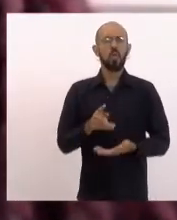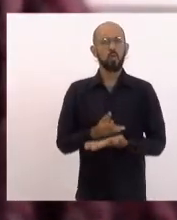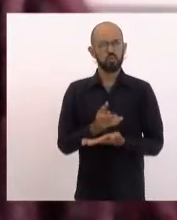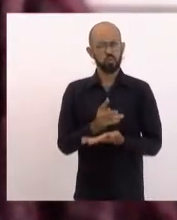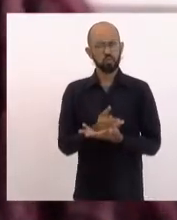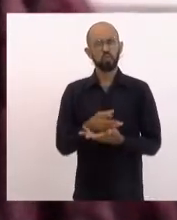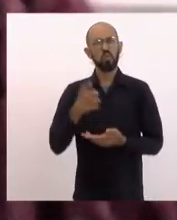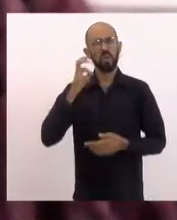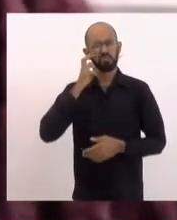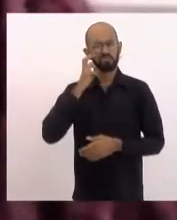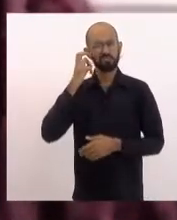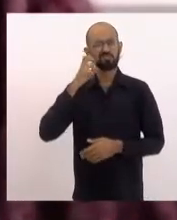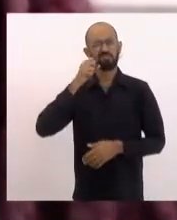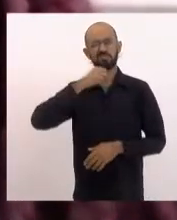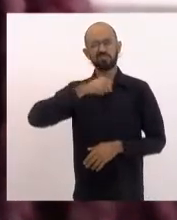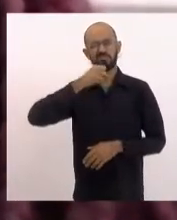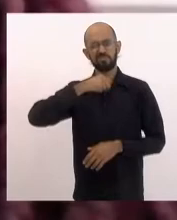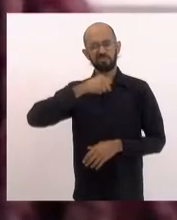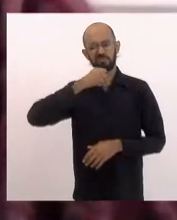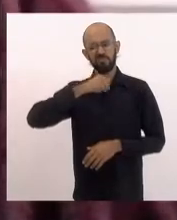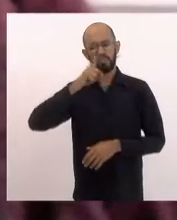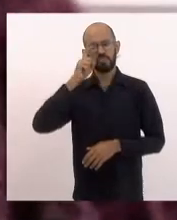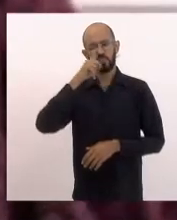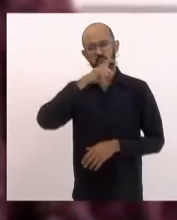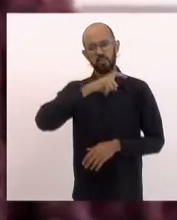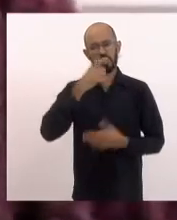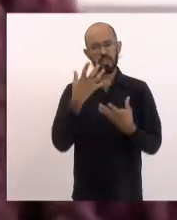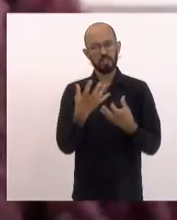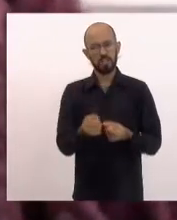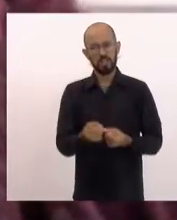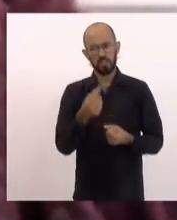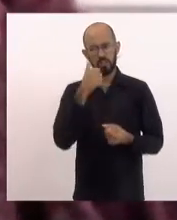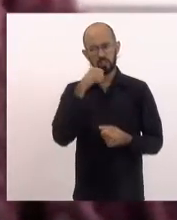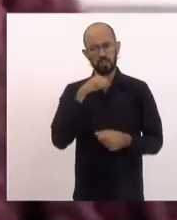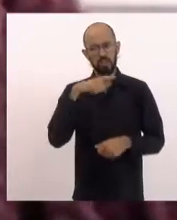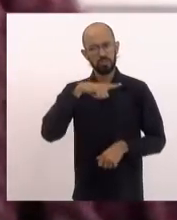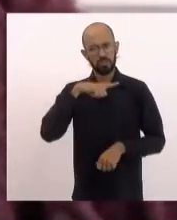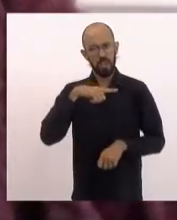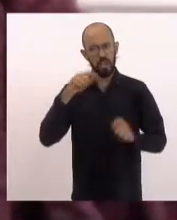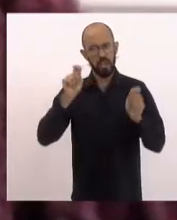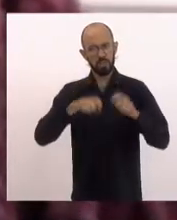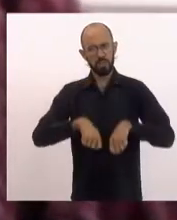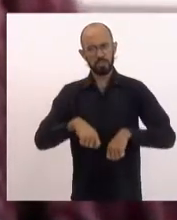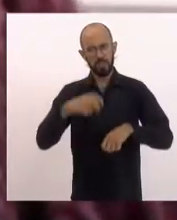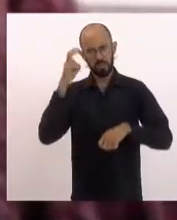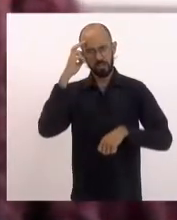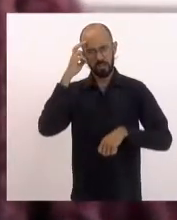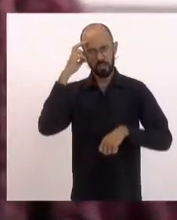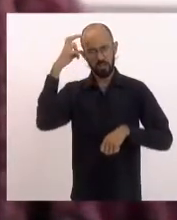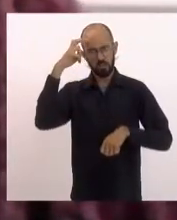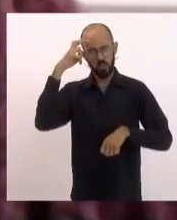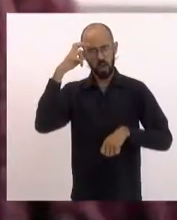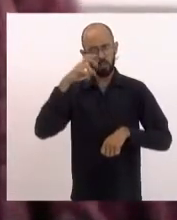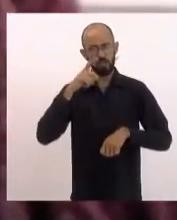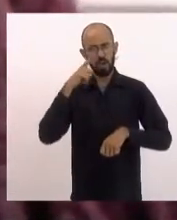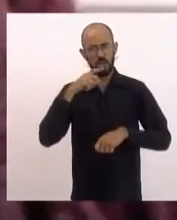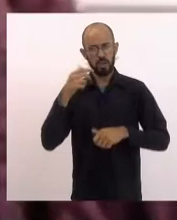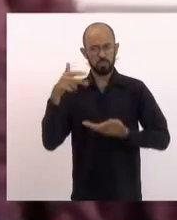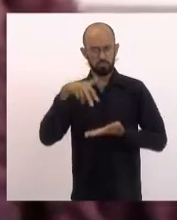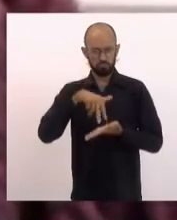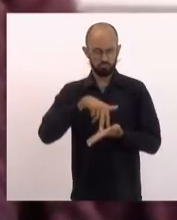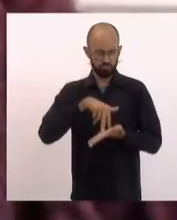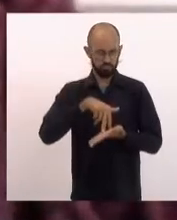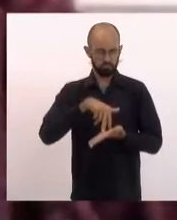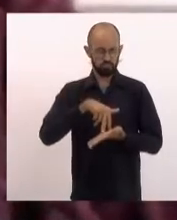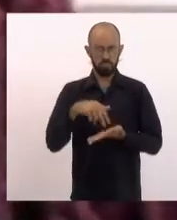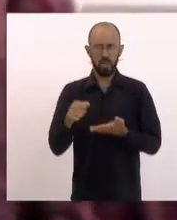machismo, pela dificuldade da aceitação de que as mulheres têm uma capacidade intelectual, cognitiva. O deputado Valdeque,